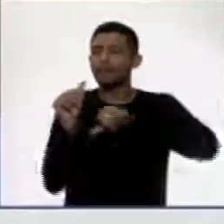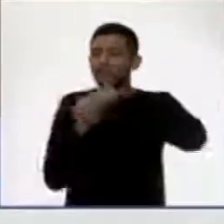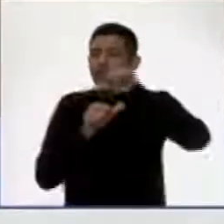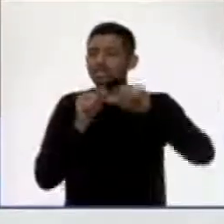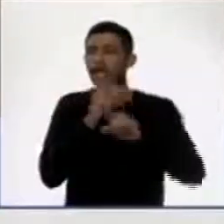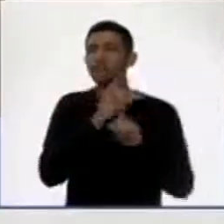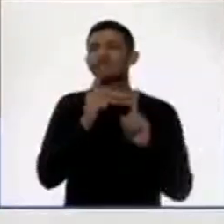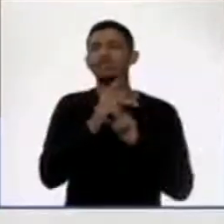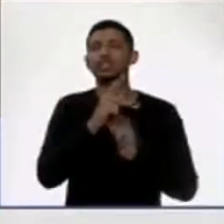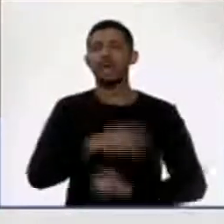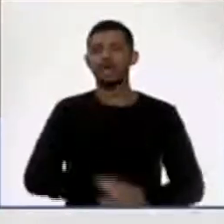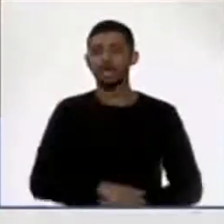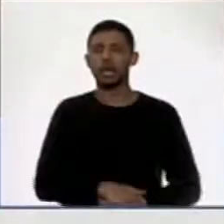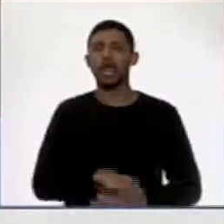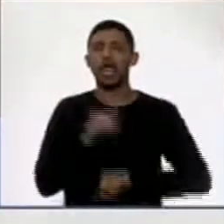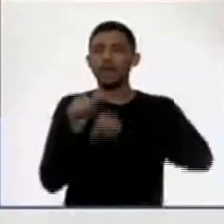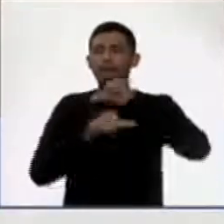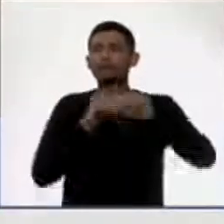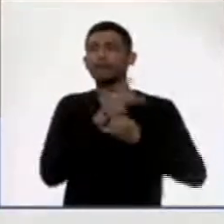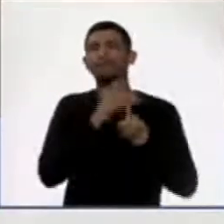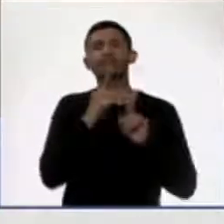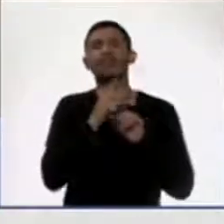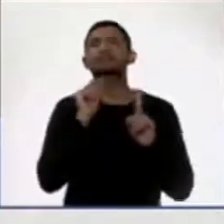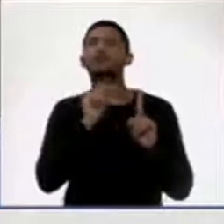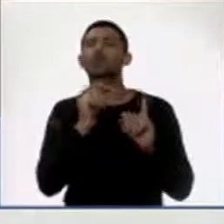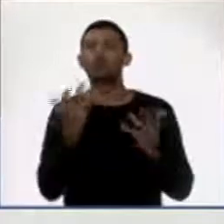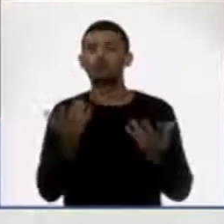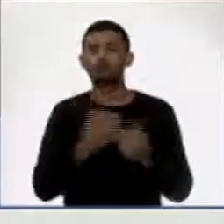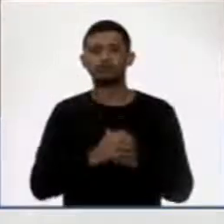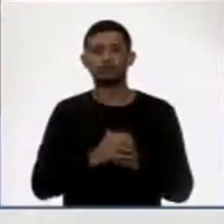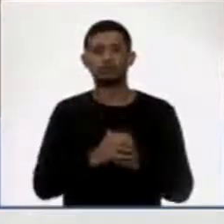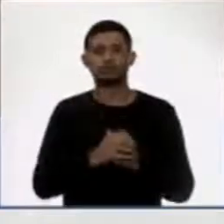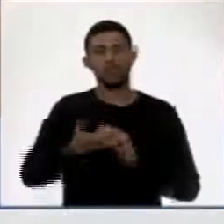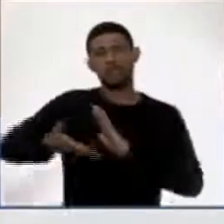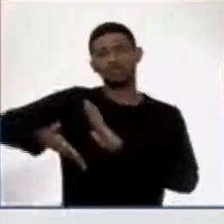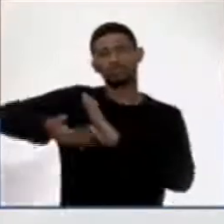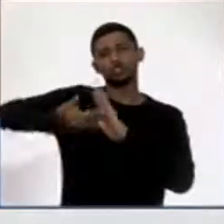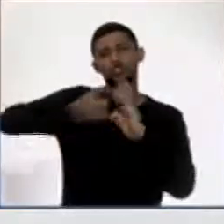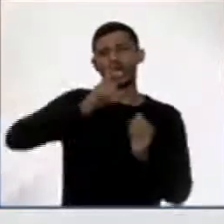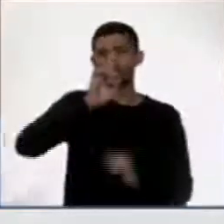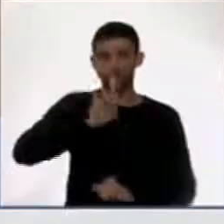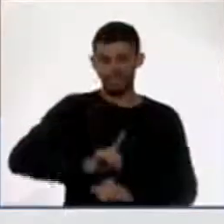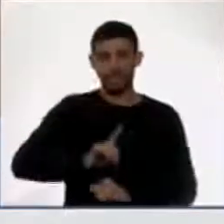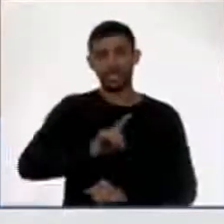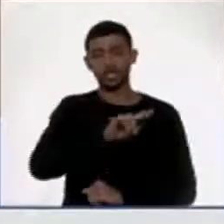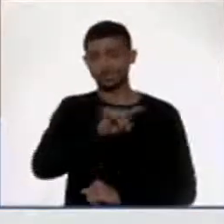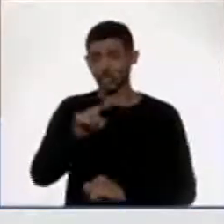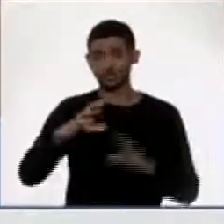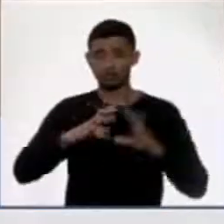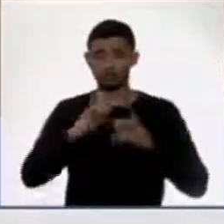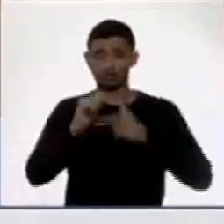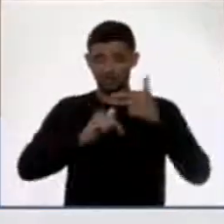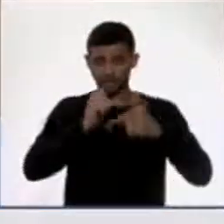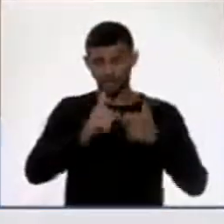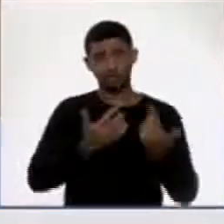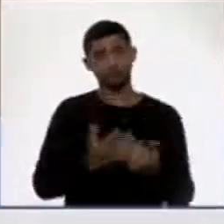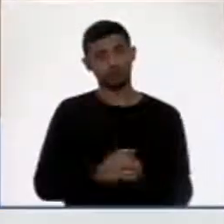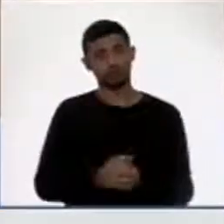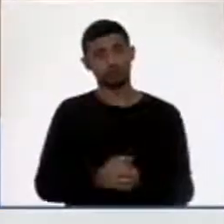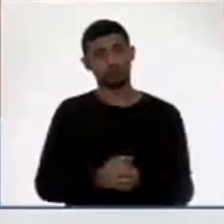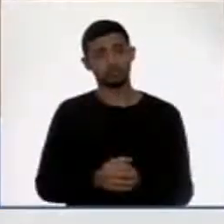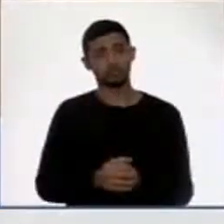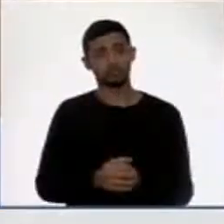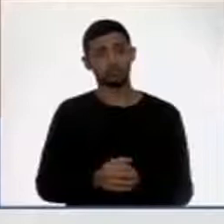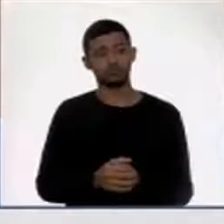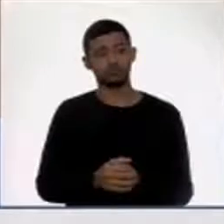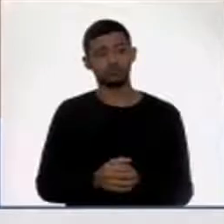Previdência. E o que é a reforma da Previdência? É retirar direitos dos trabalhadores e das trabalhadoras.